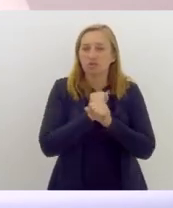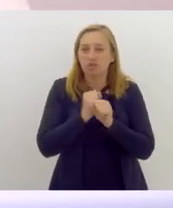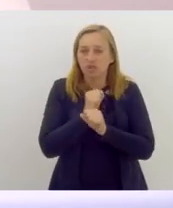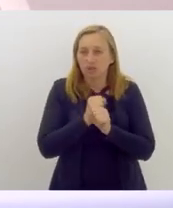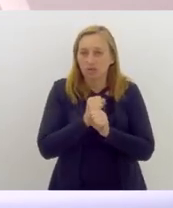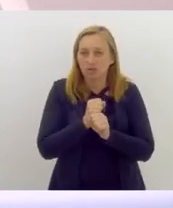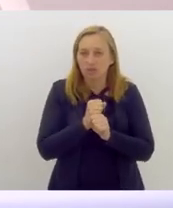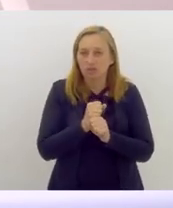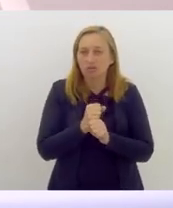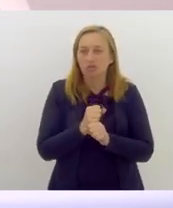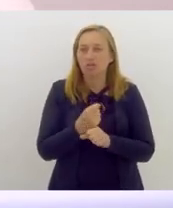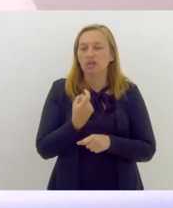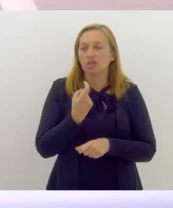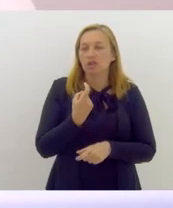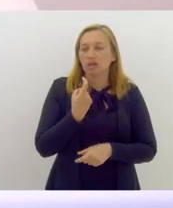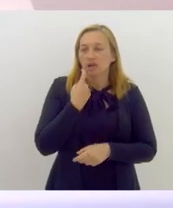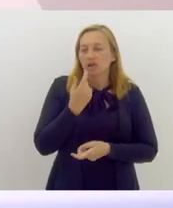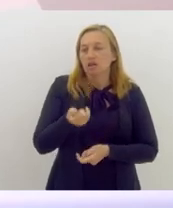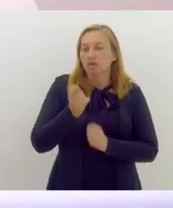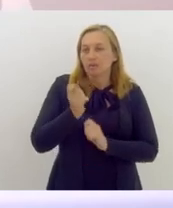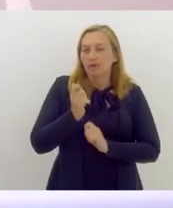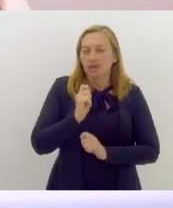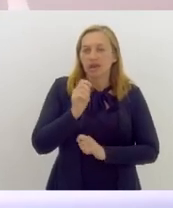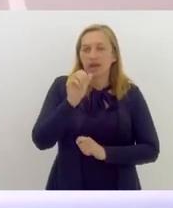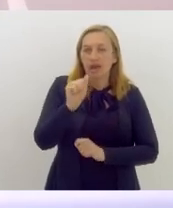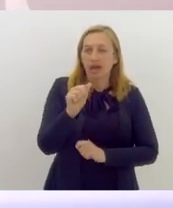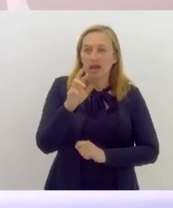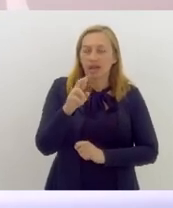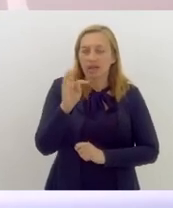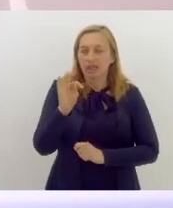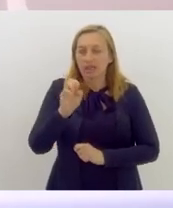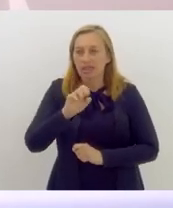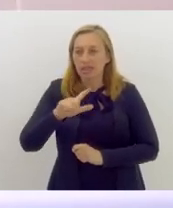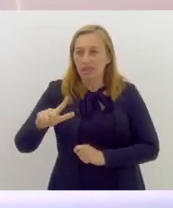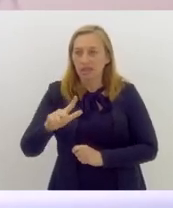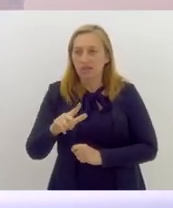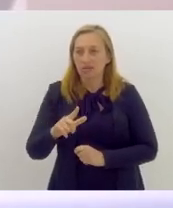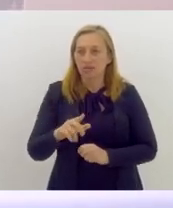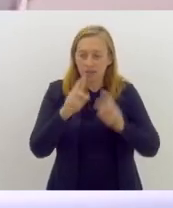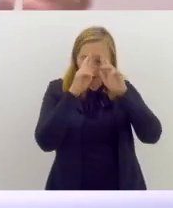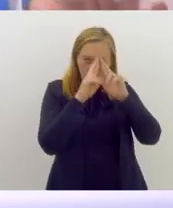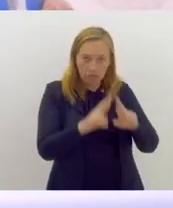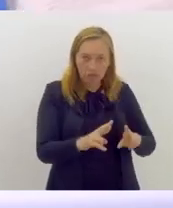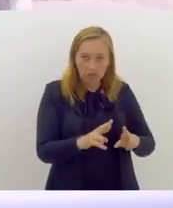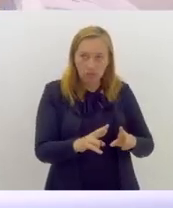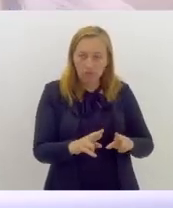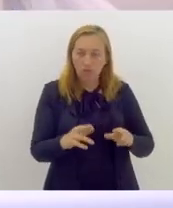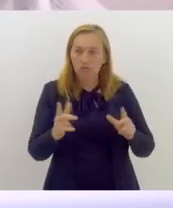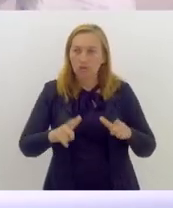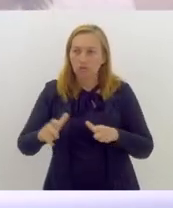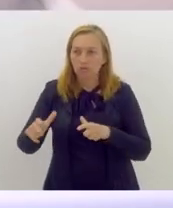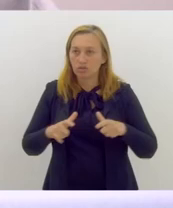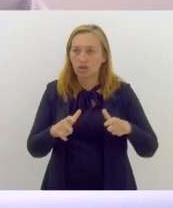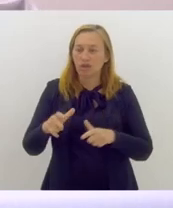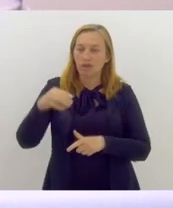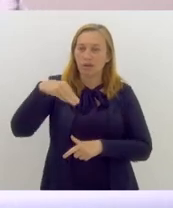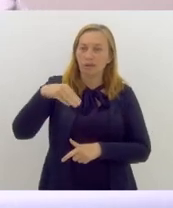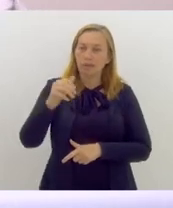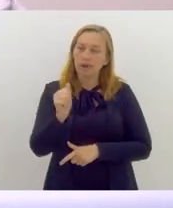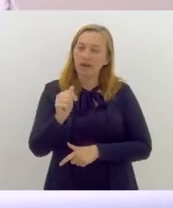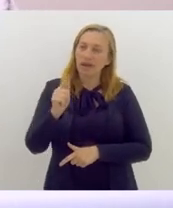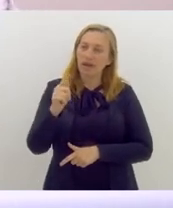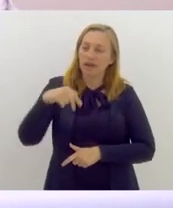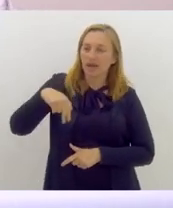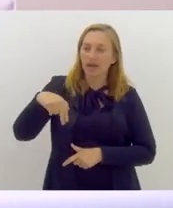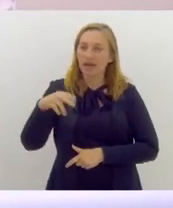e mais a pesca artesanal tanto sempre respeitou o ambiente local e preservando os manguezais com